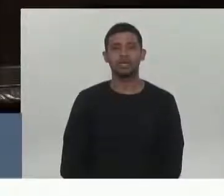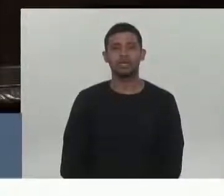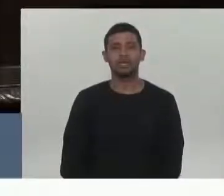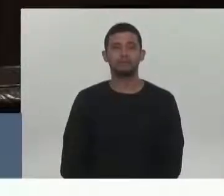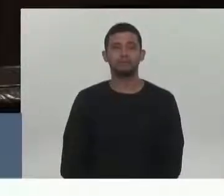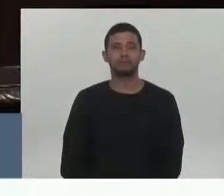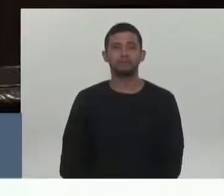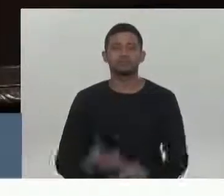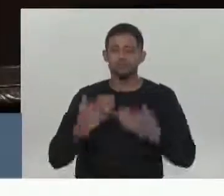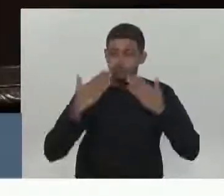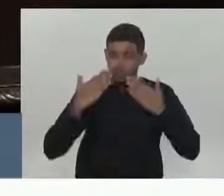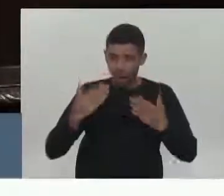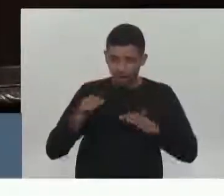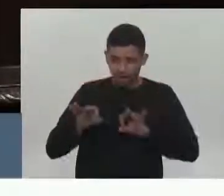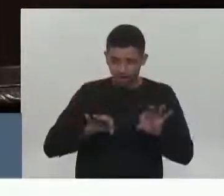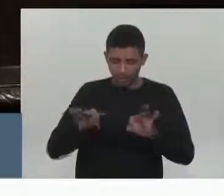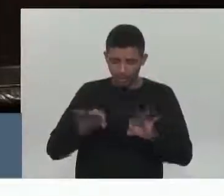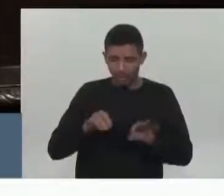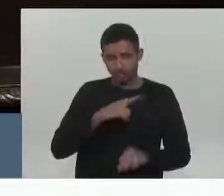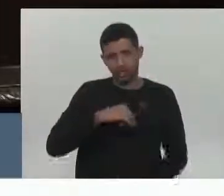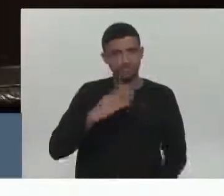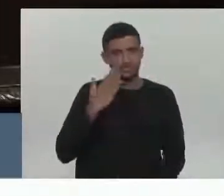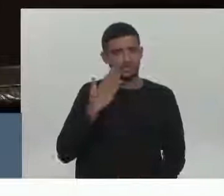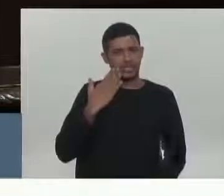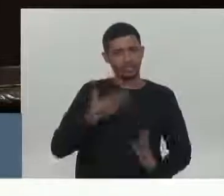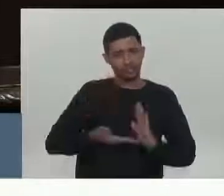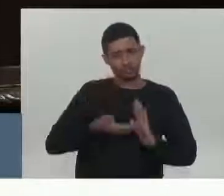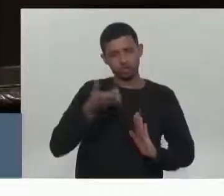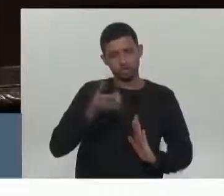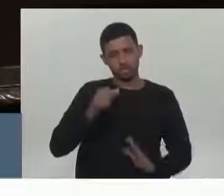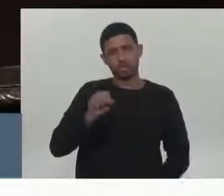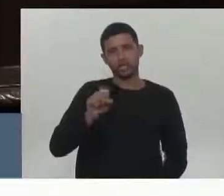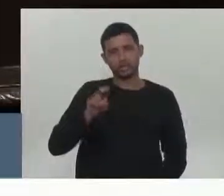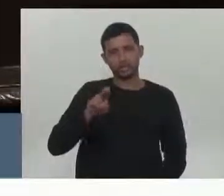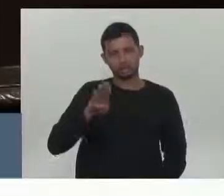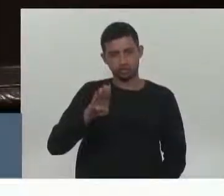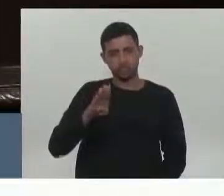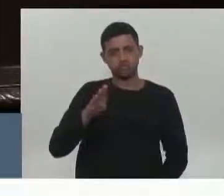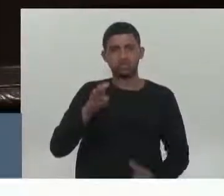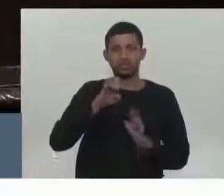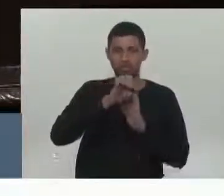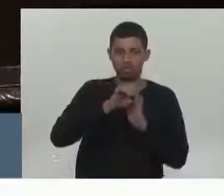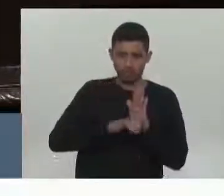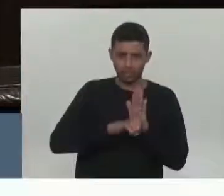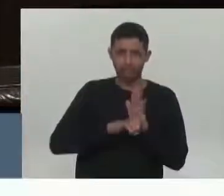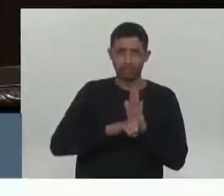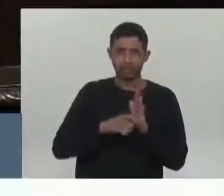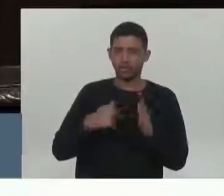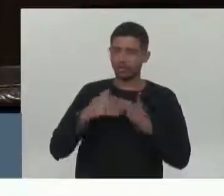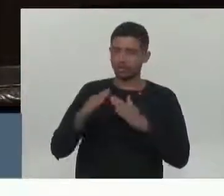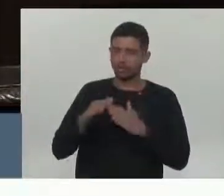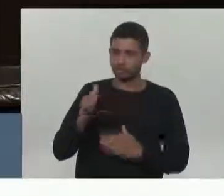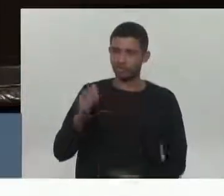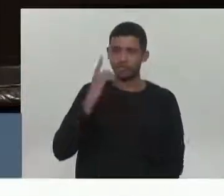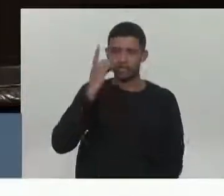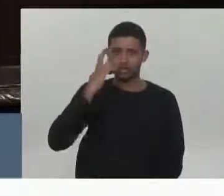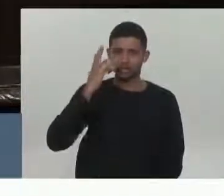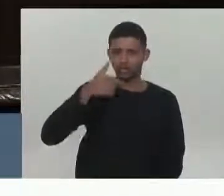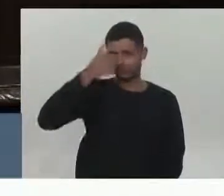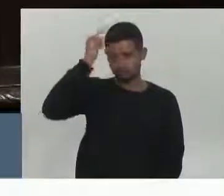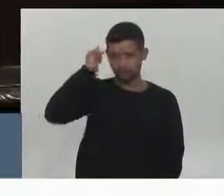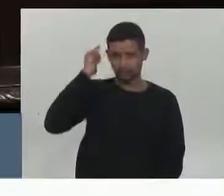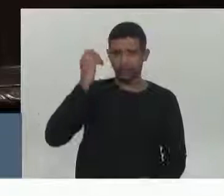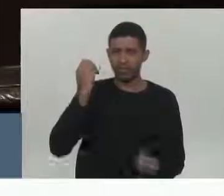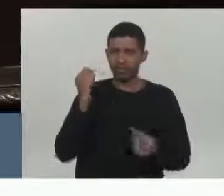projeto, entendemos a retirada da subemenda à luz do pedido do deputado Luiz Paulo, para corrigir